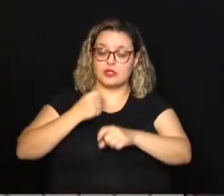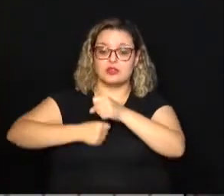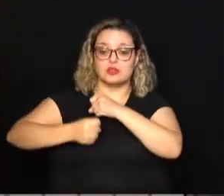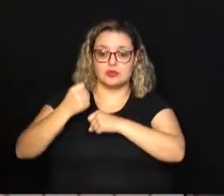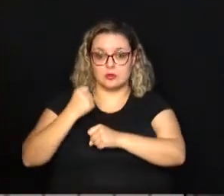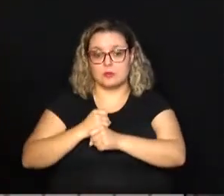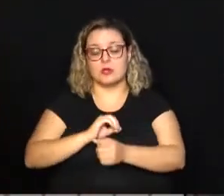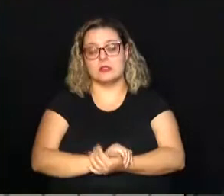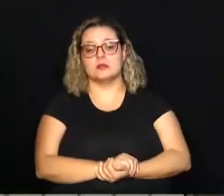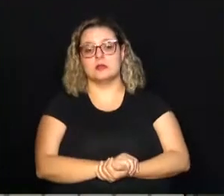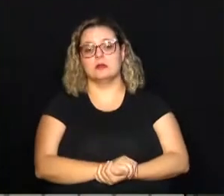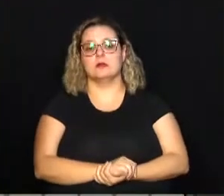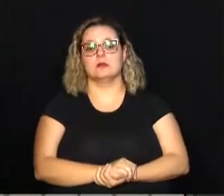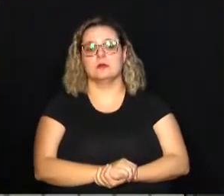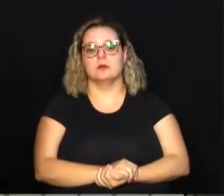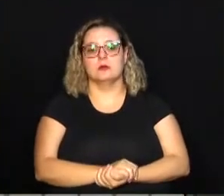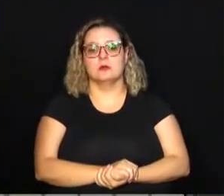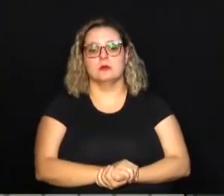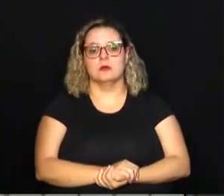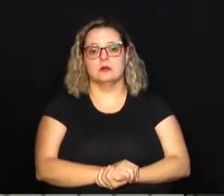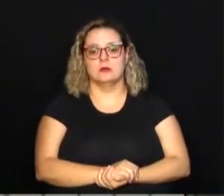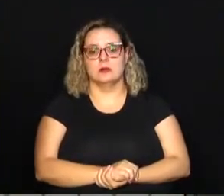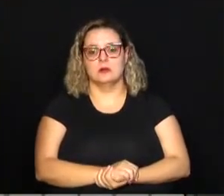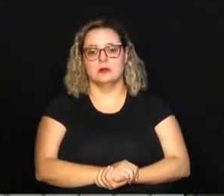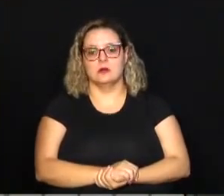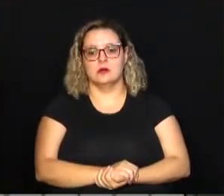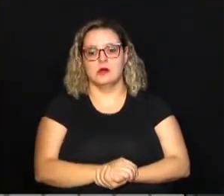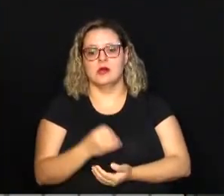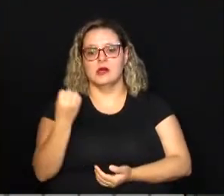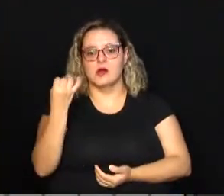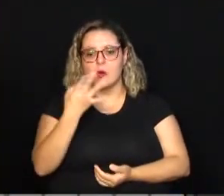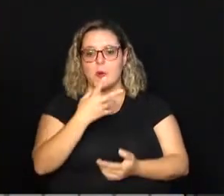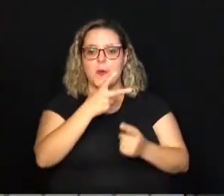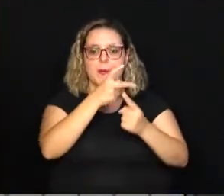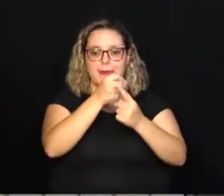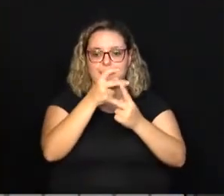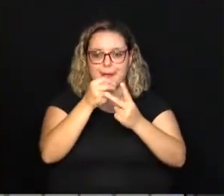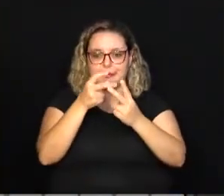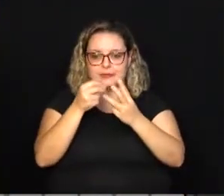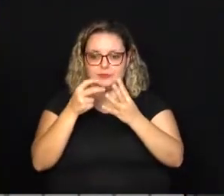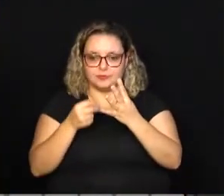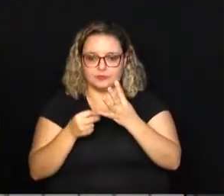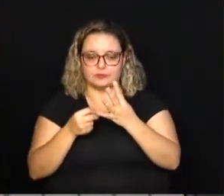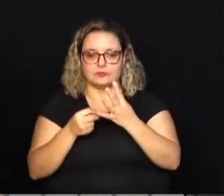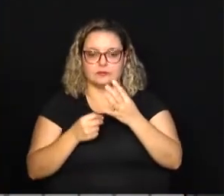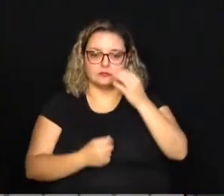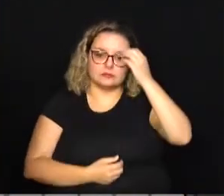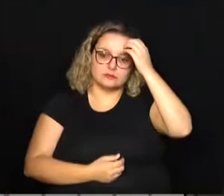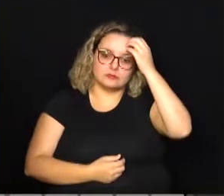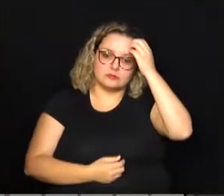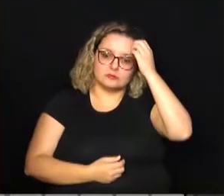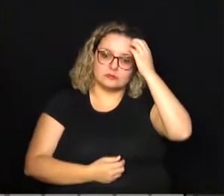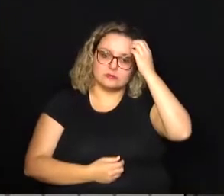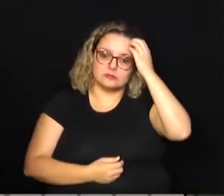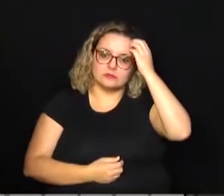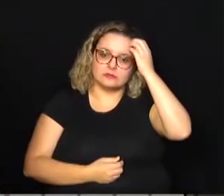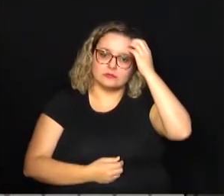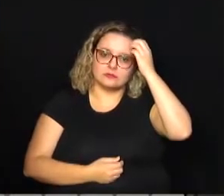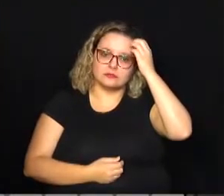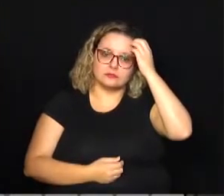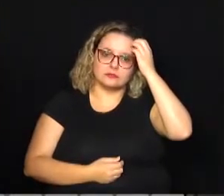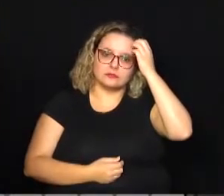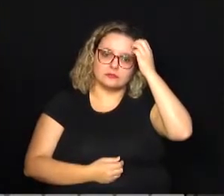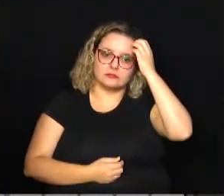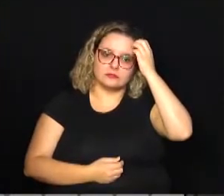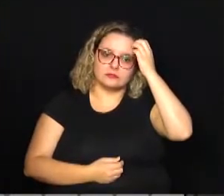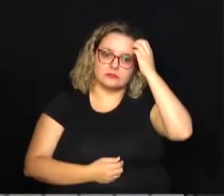momento. Quanto à vacina, teremos aí na manhã da quinta-feira, ou seja,